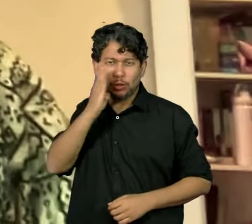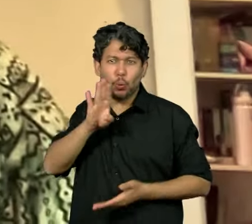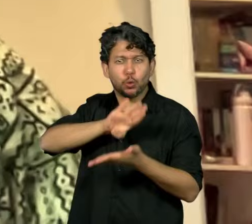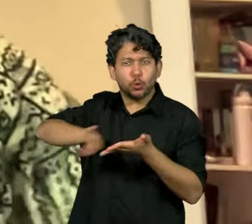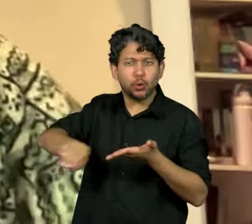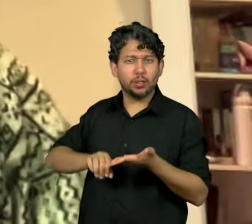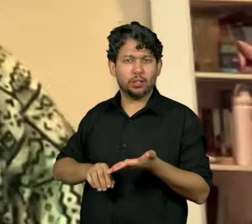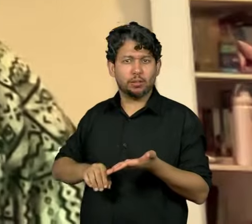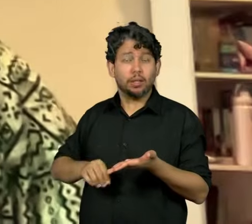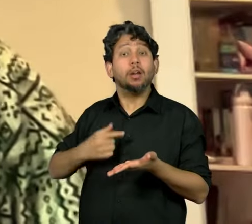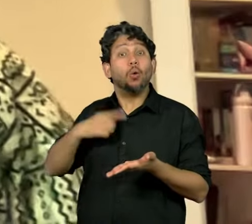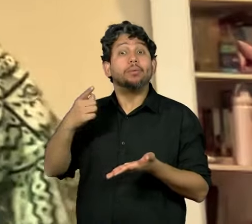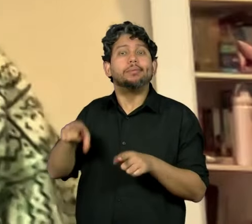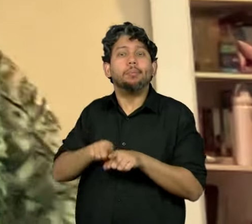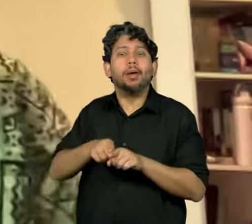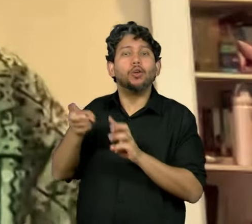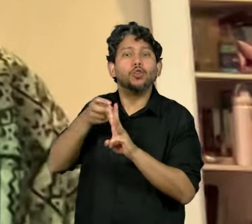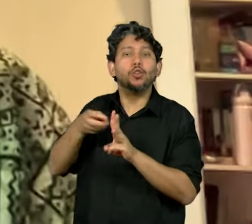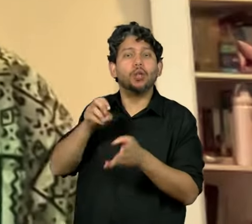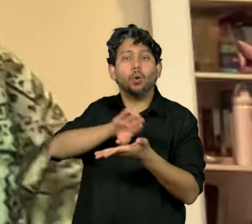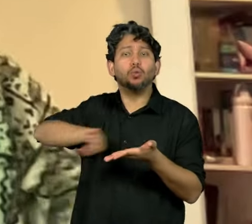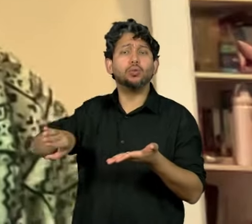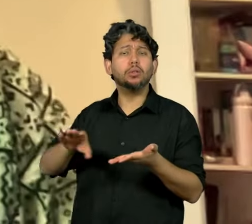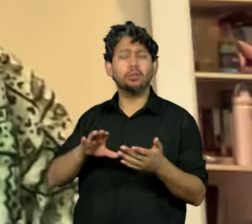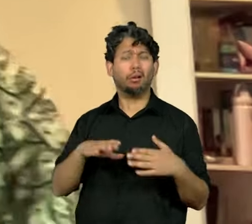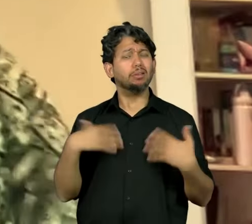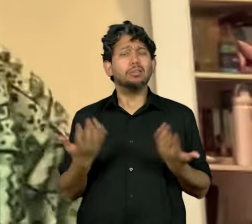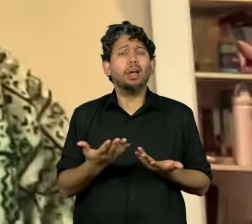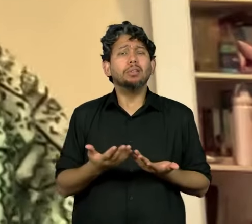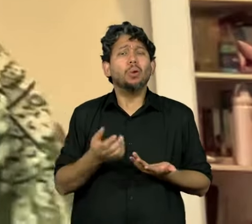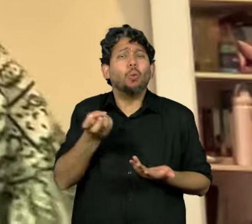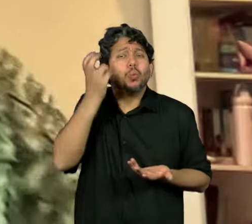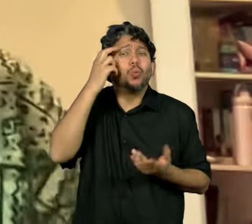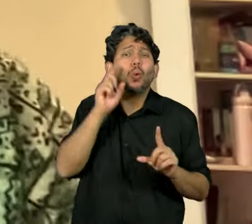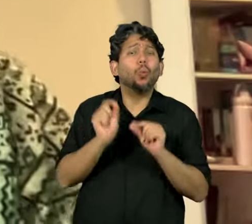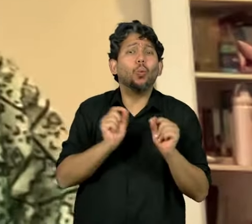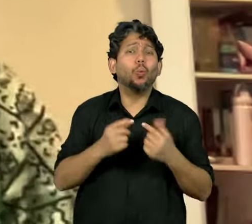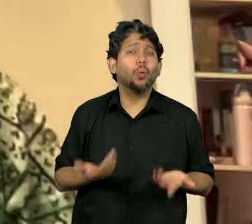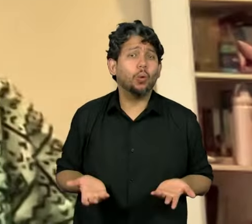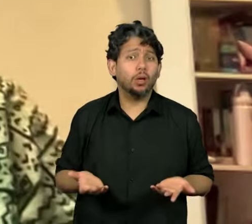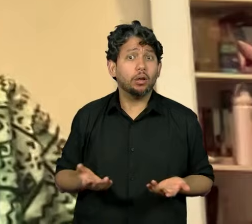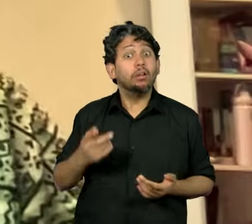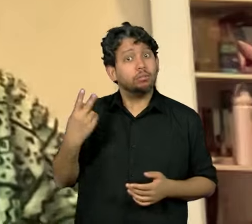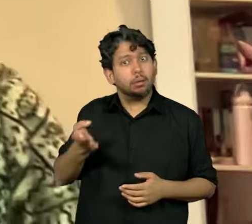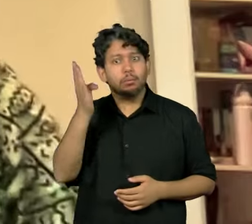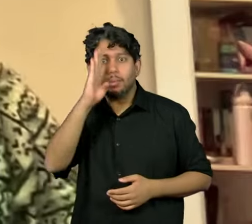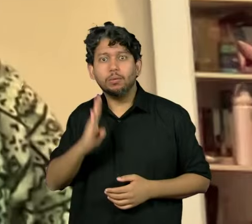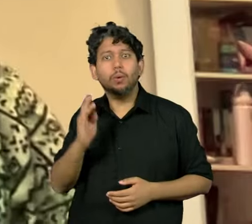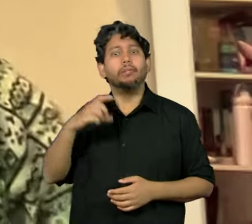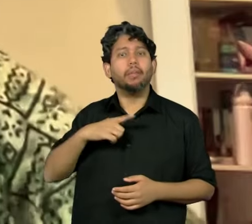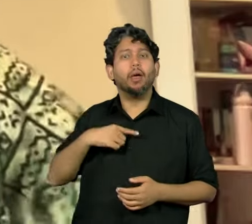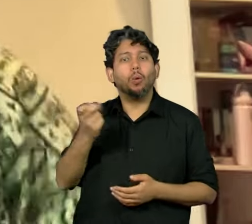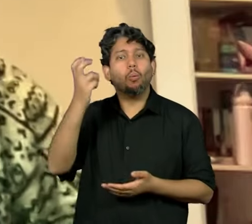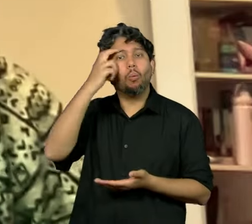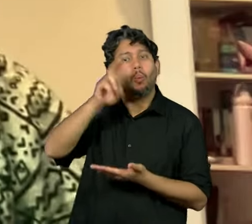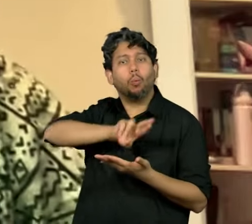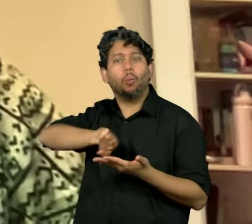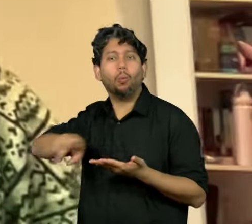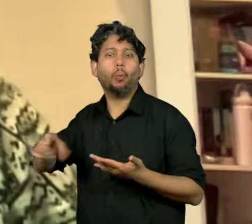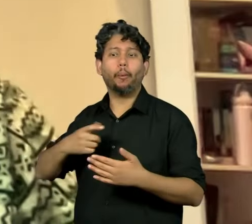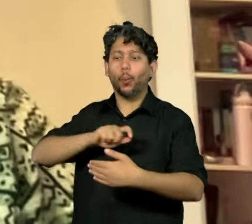você tira a cultura negra e a cultura indígena do Brasil, acaba o Brasil, tanto na culinária quanto nas artes, enfim, em tudo, inclusive